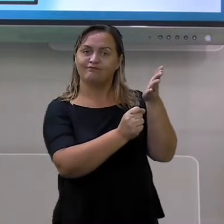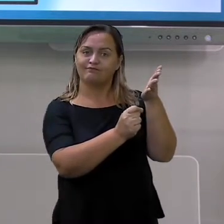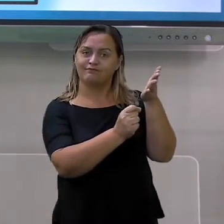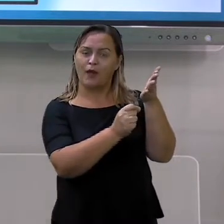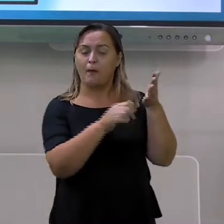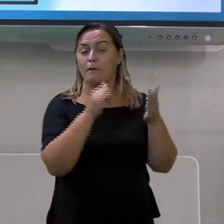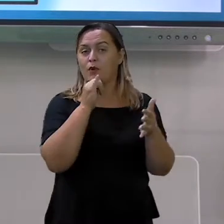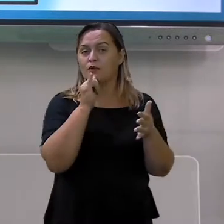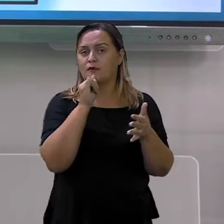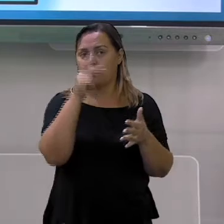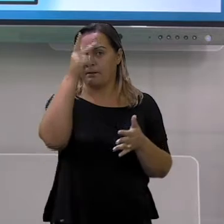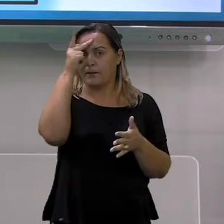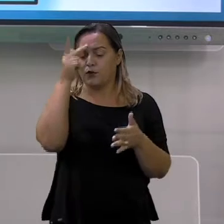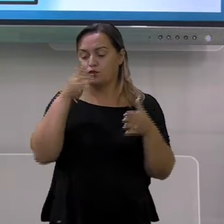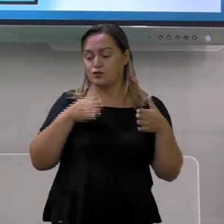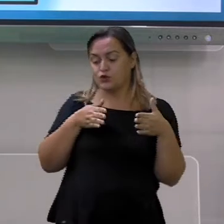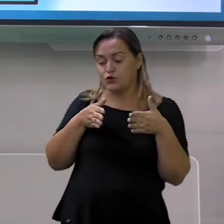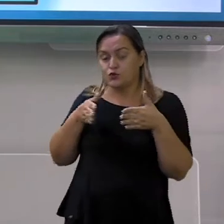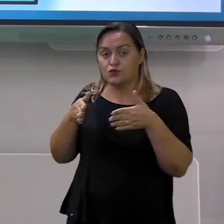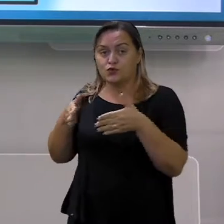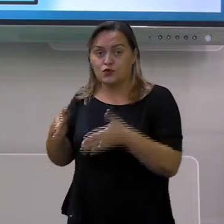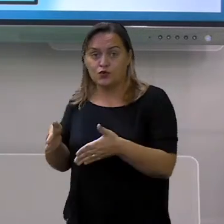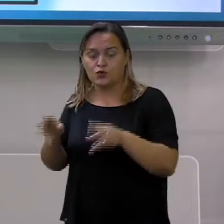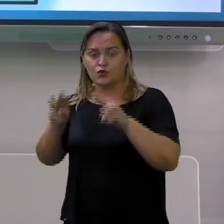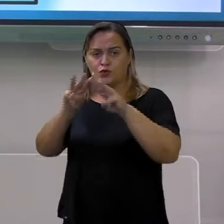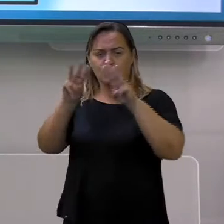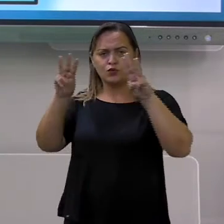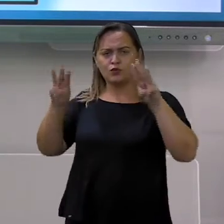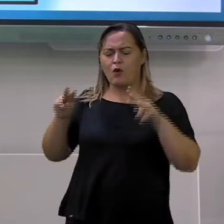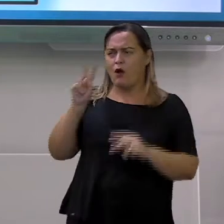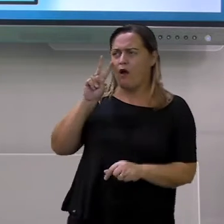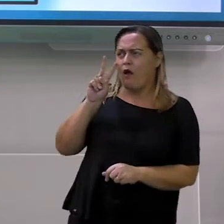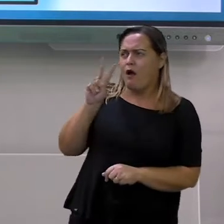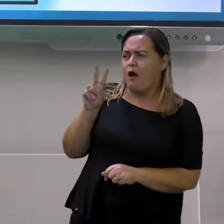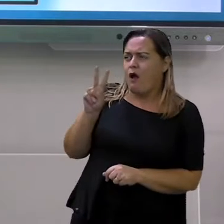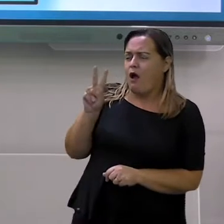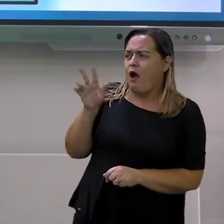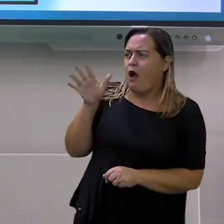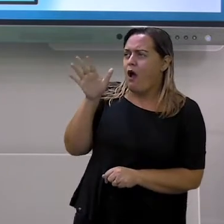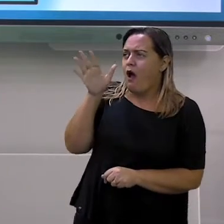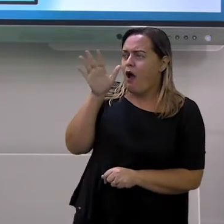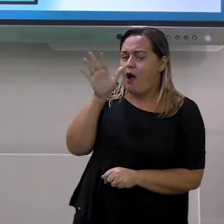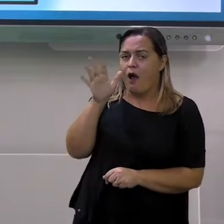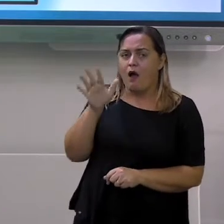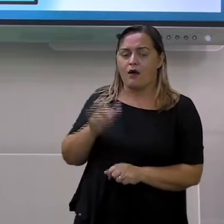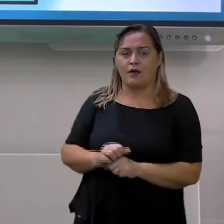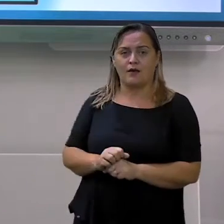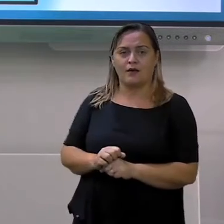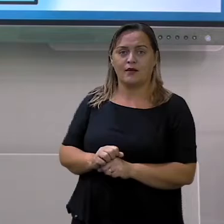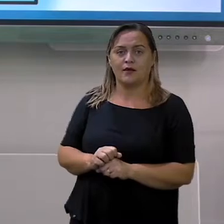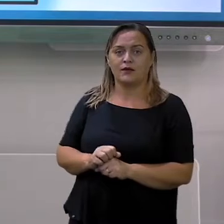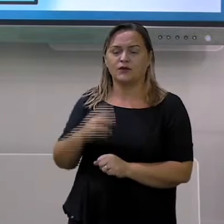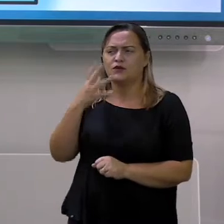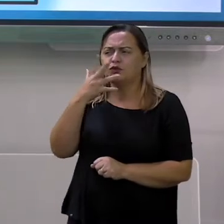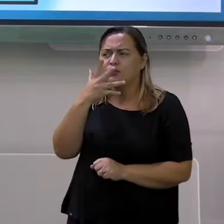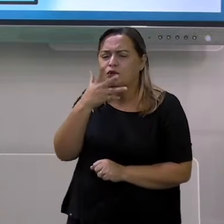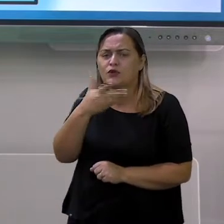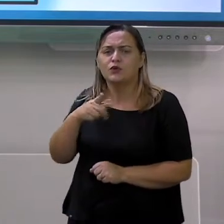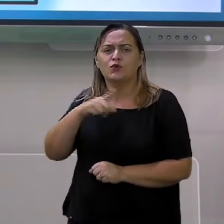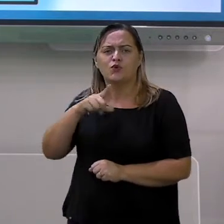e vê o espaço físico, como ele também deixou fotos, registros,